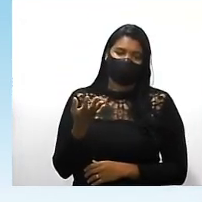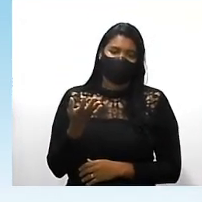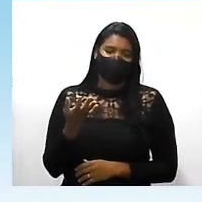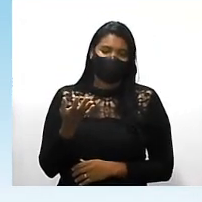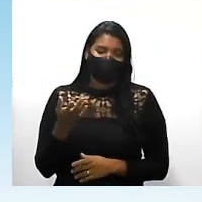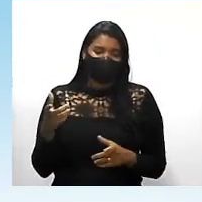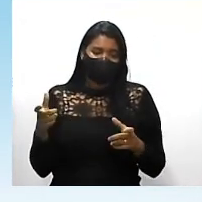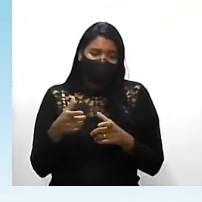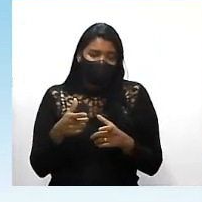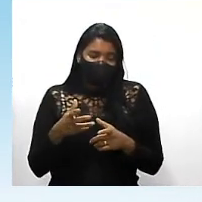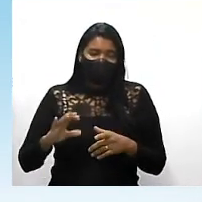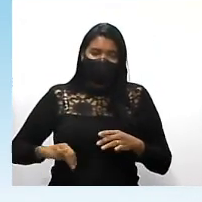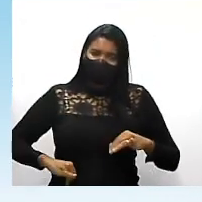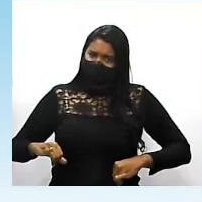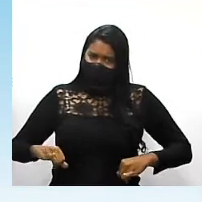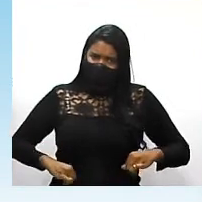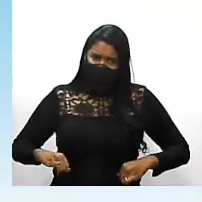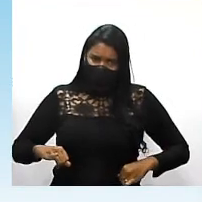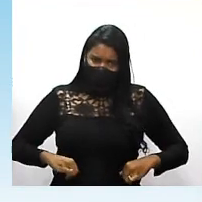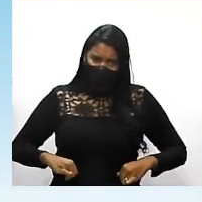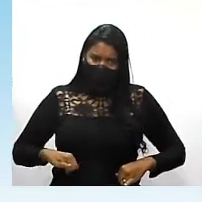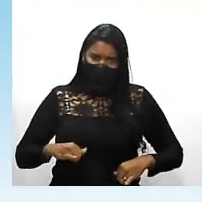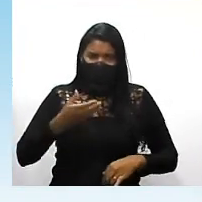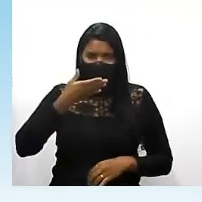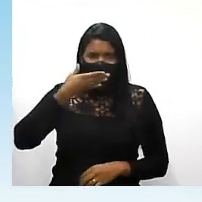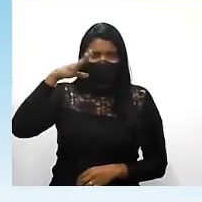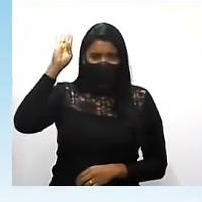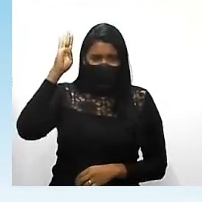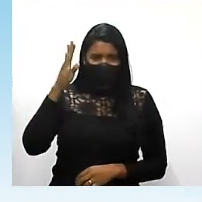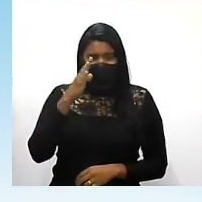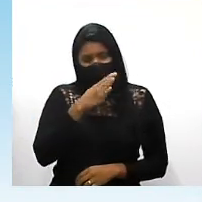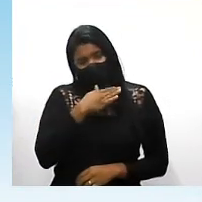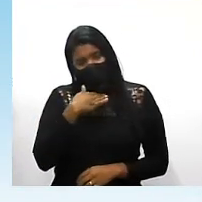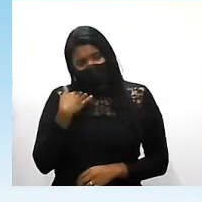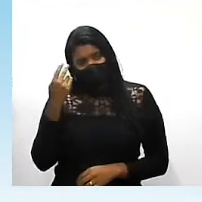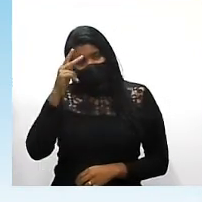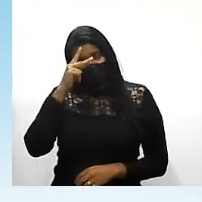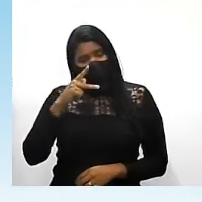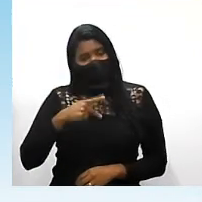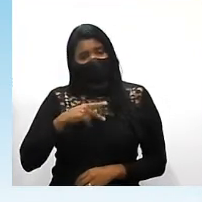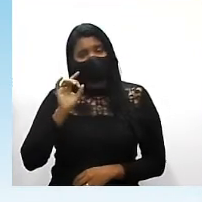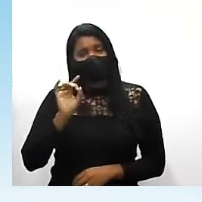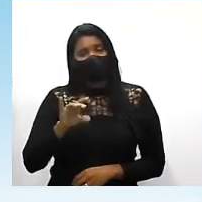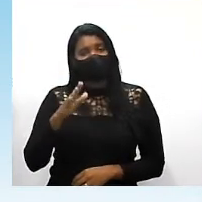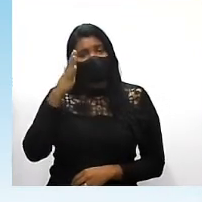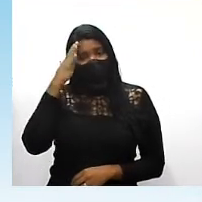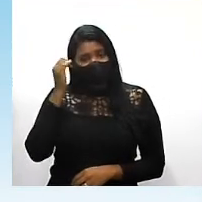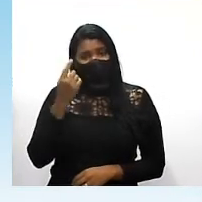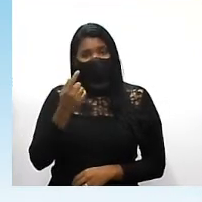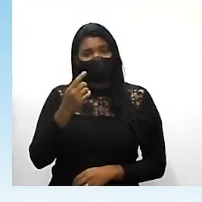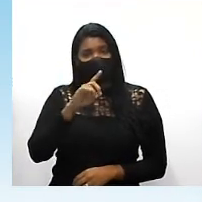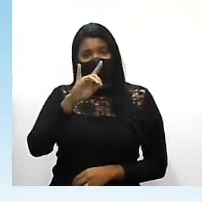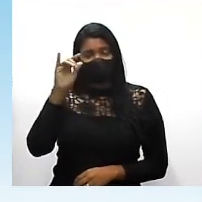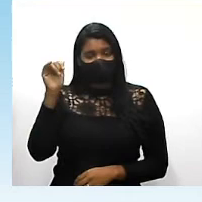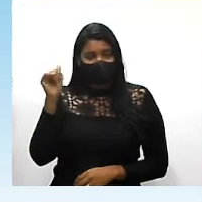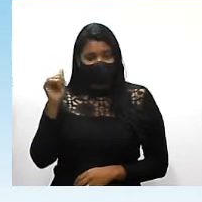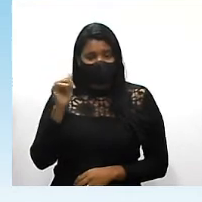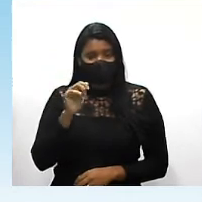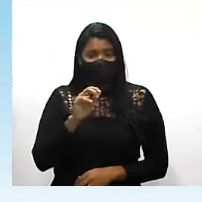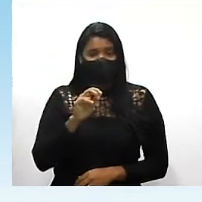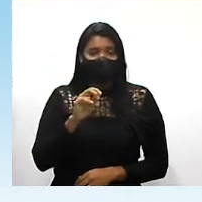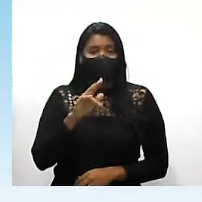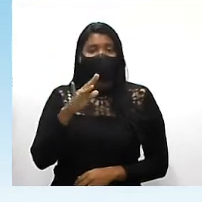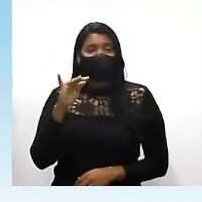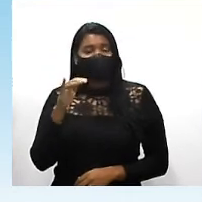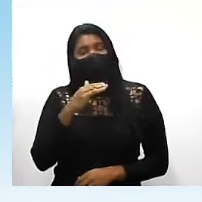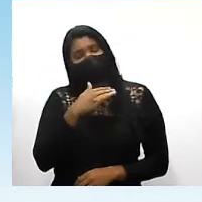encurtar esse sofrimento ao preferir a morte, já que ela sabe que um dia ela chegará a morrer? Vejam que